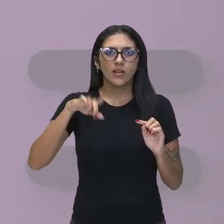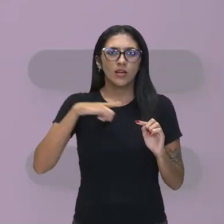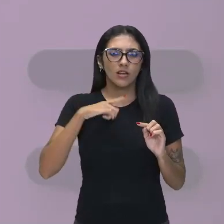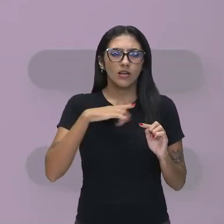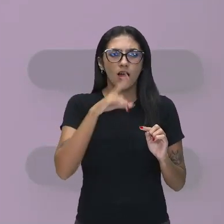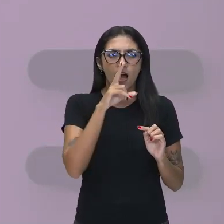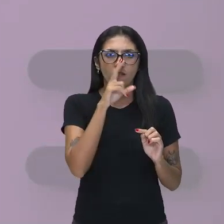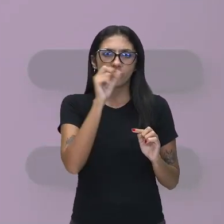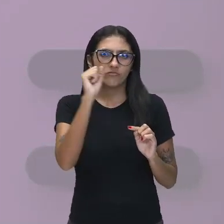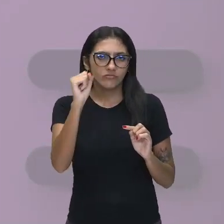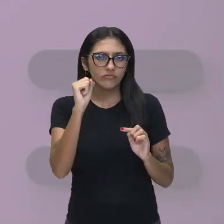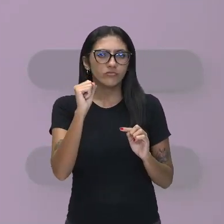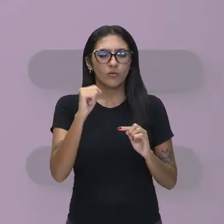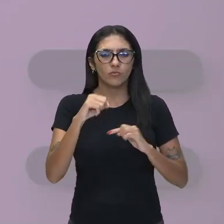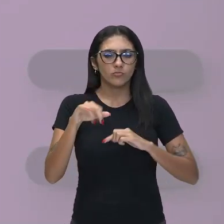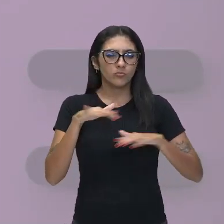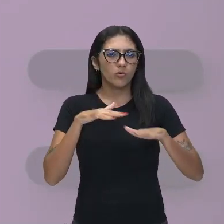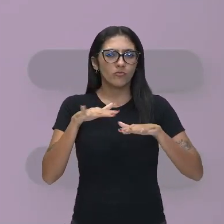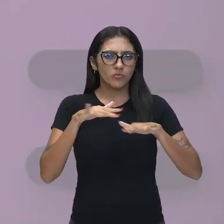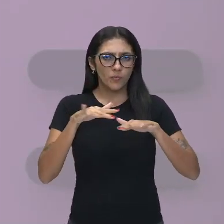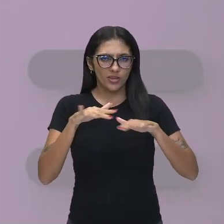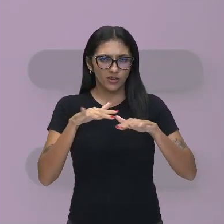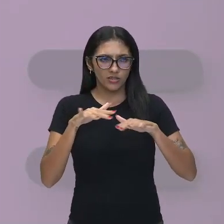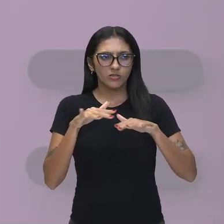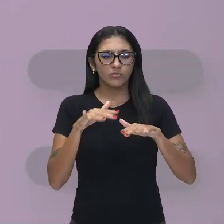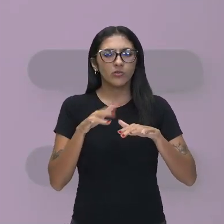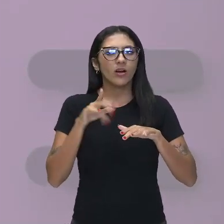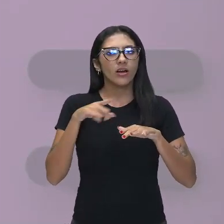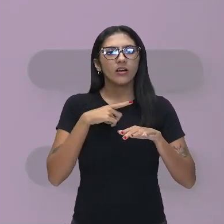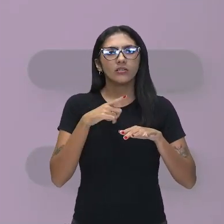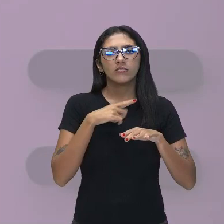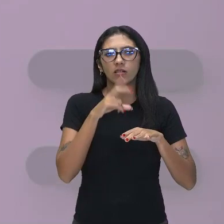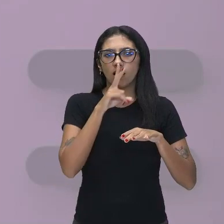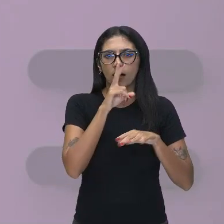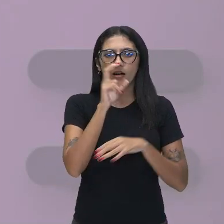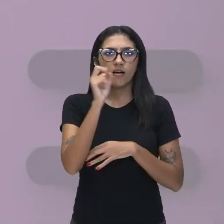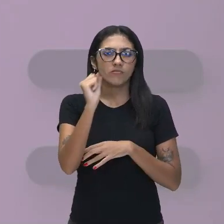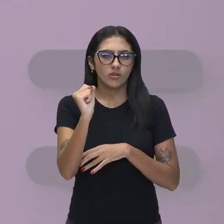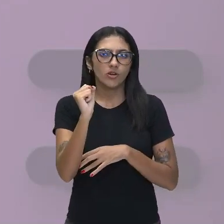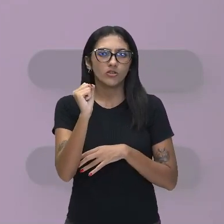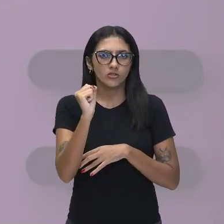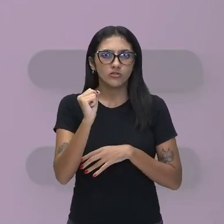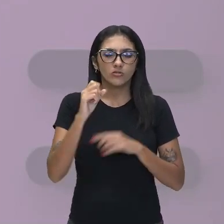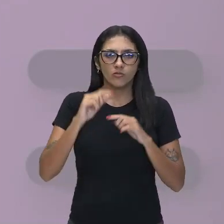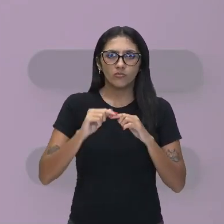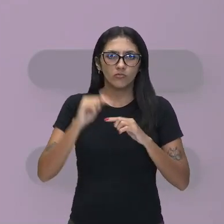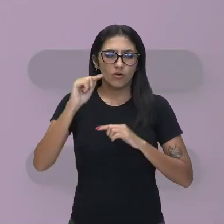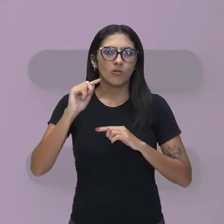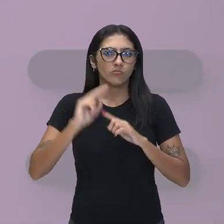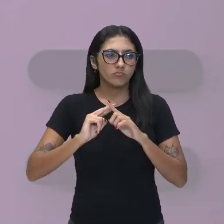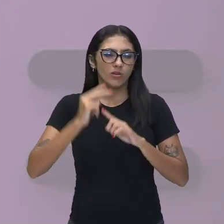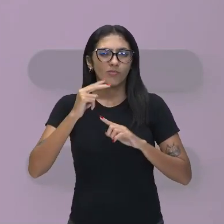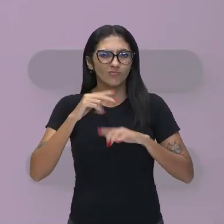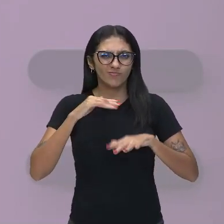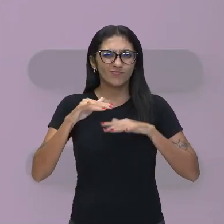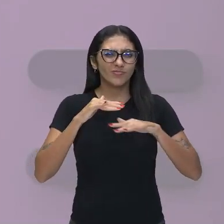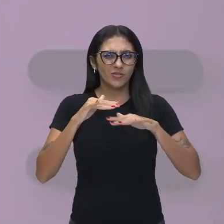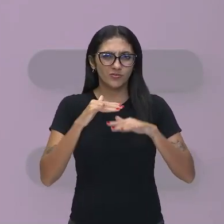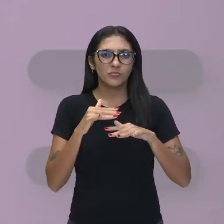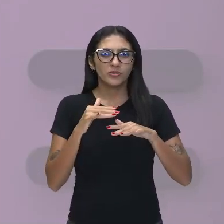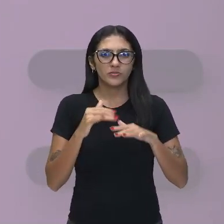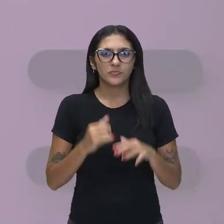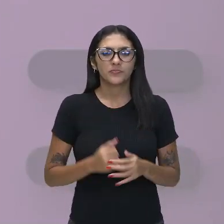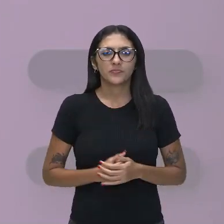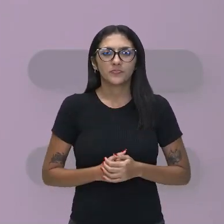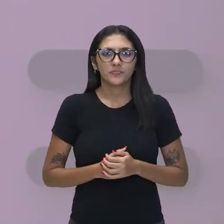nessa escala, é considerado uma intensidade muito alta desse terremoto, né? E,